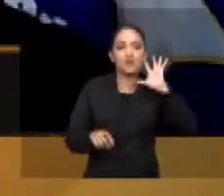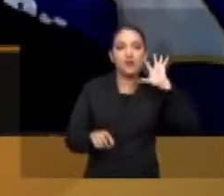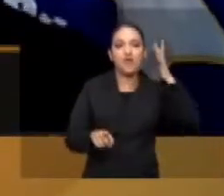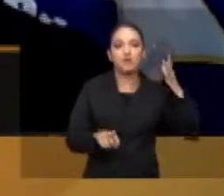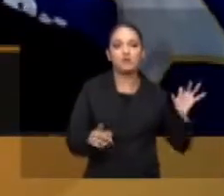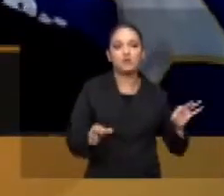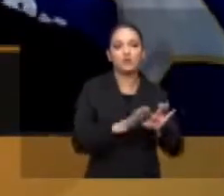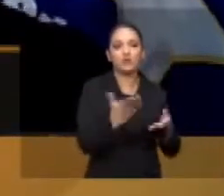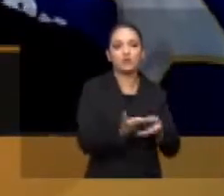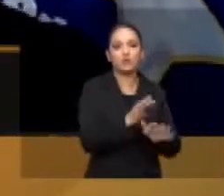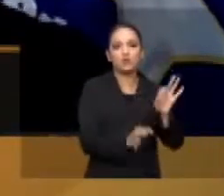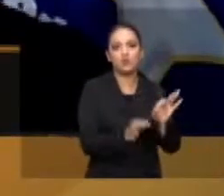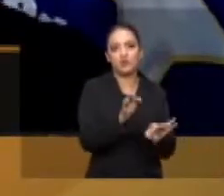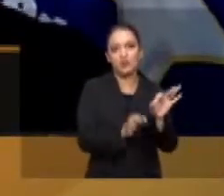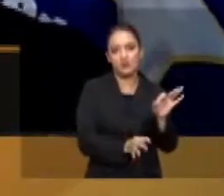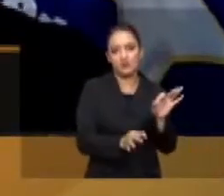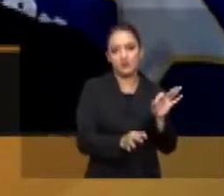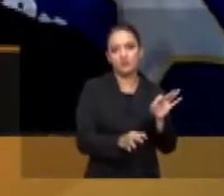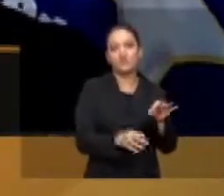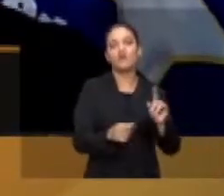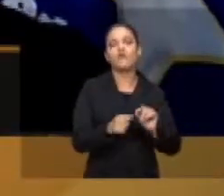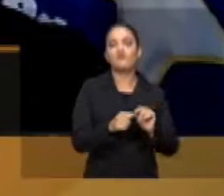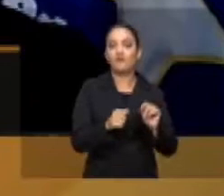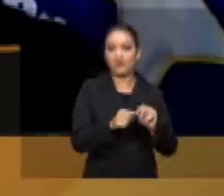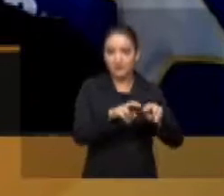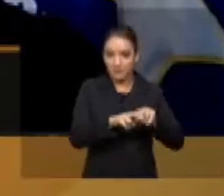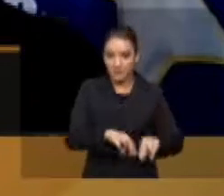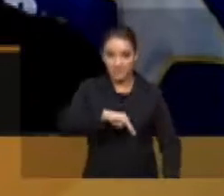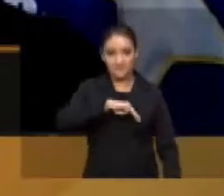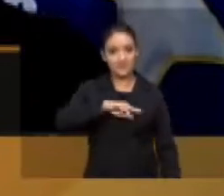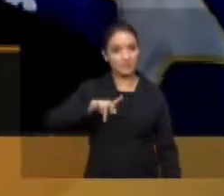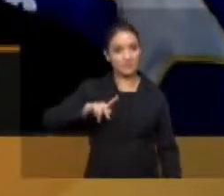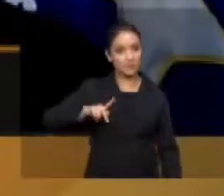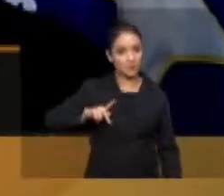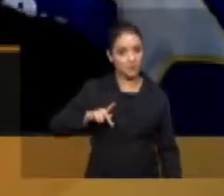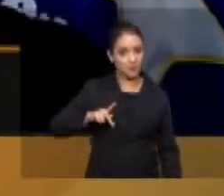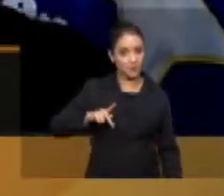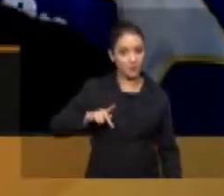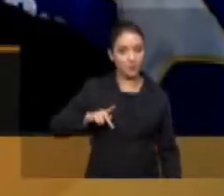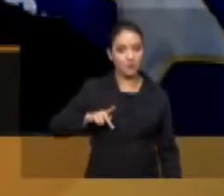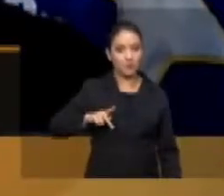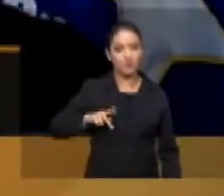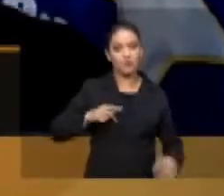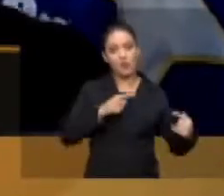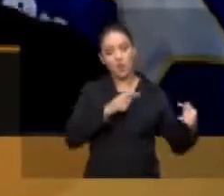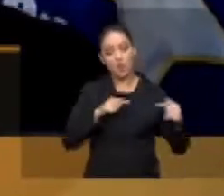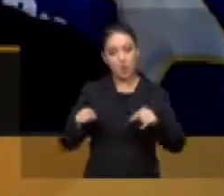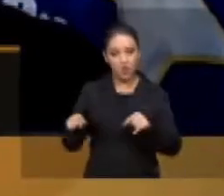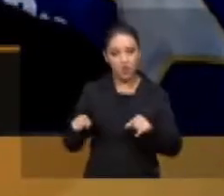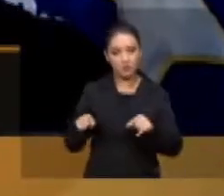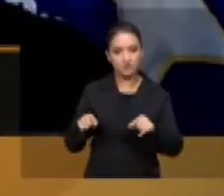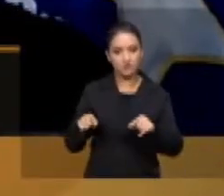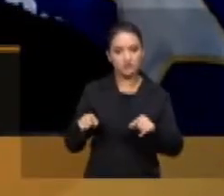obtido em razão da ação civil pública movida, repito, pelo Ministério Público contra